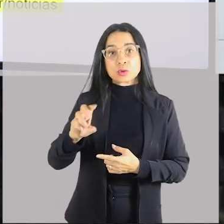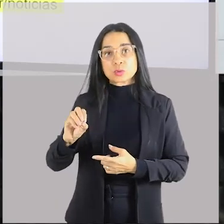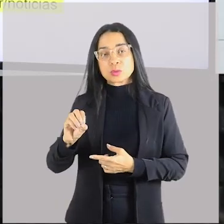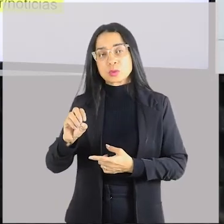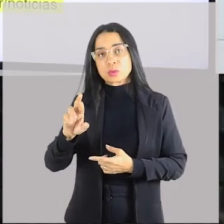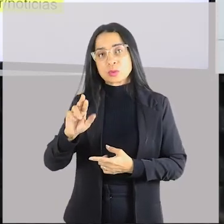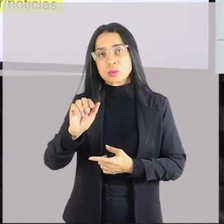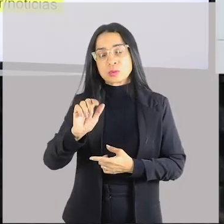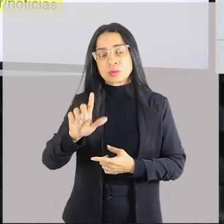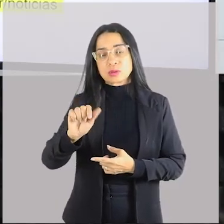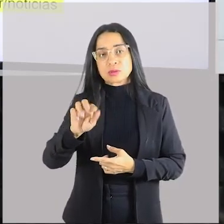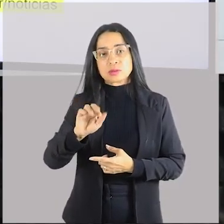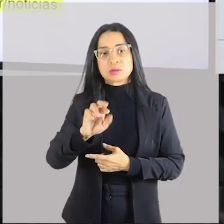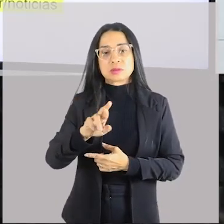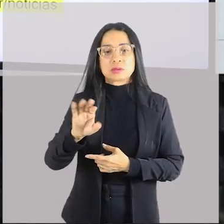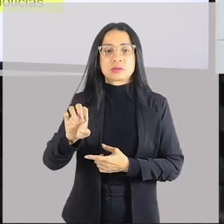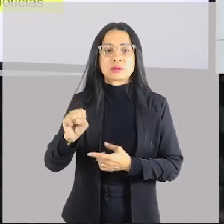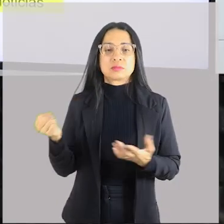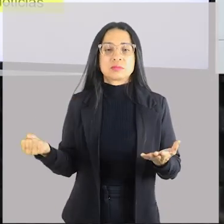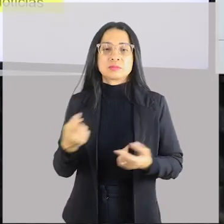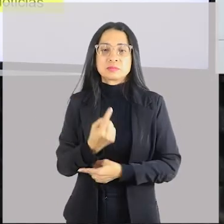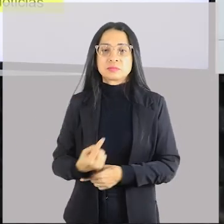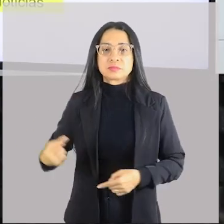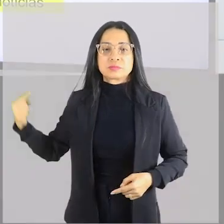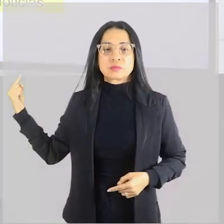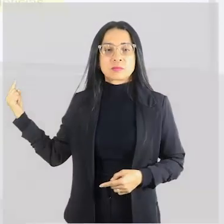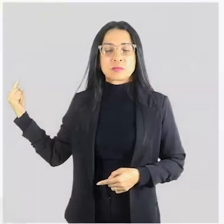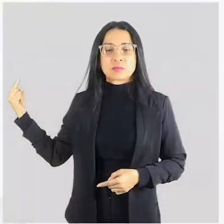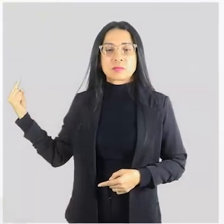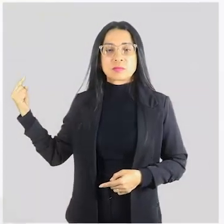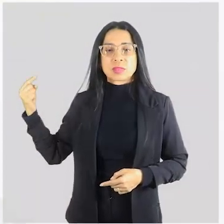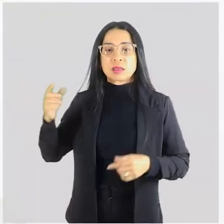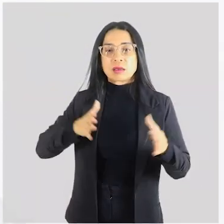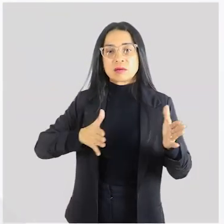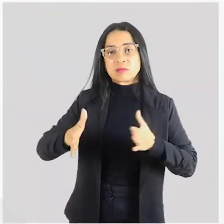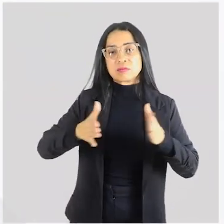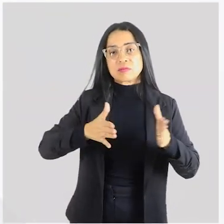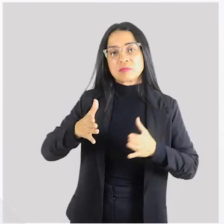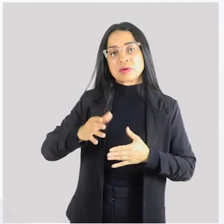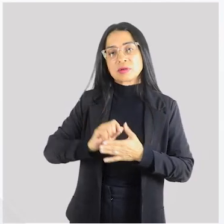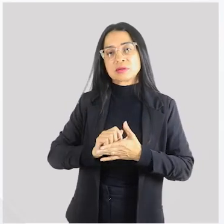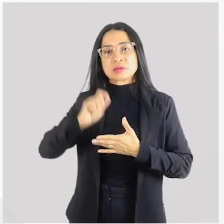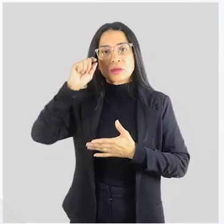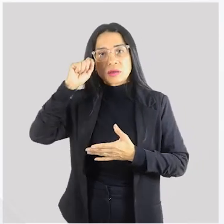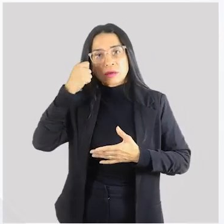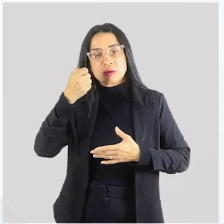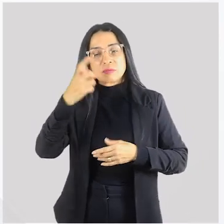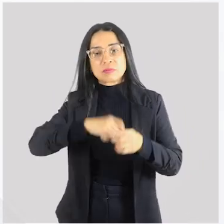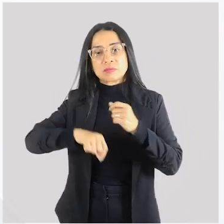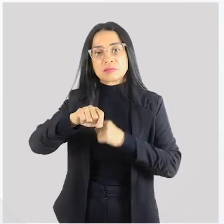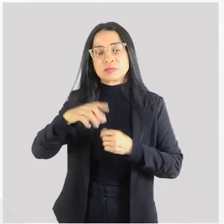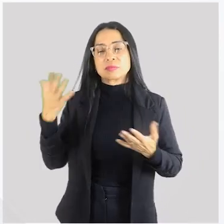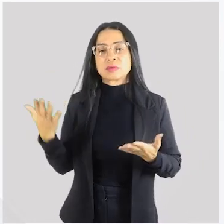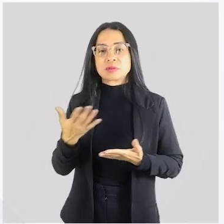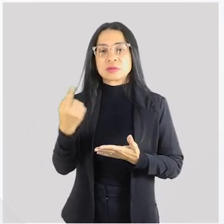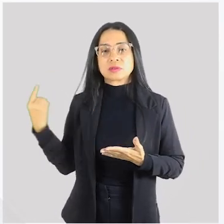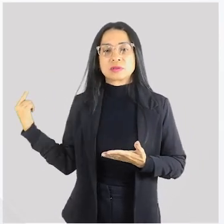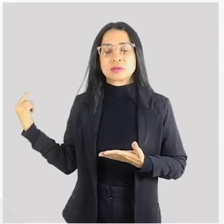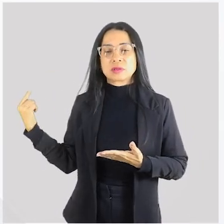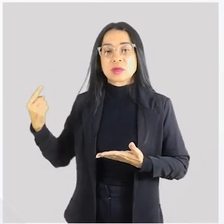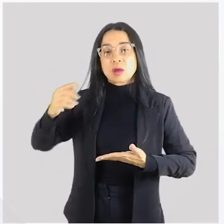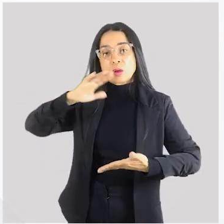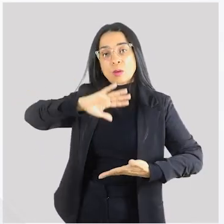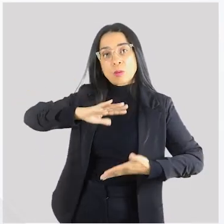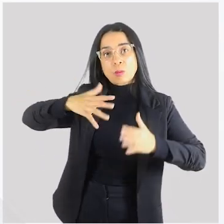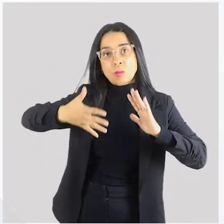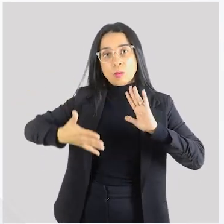quanto vale tudo isso o menino e o cachimbo e a fase Negra ou a fase africana ou a fase cubista propriamente